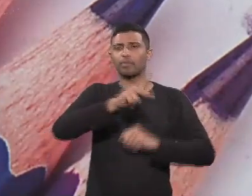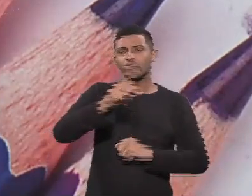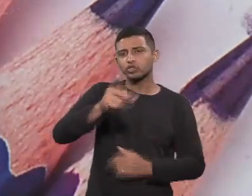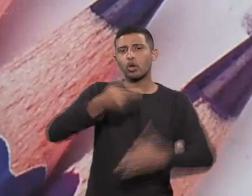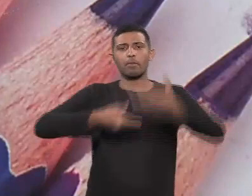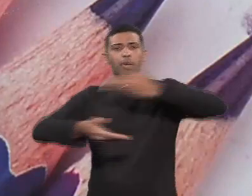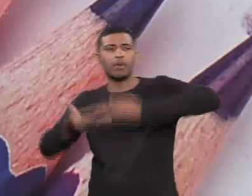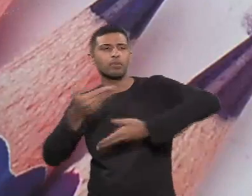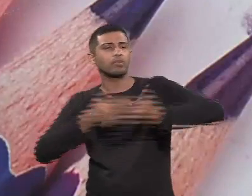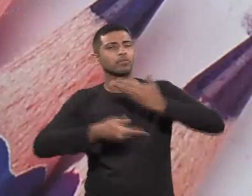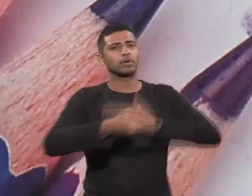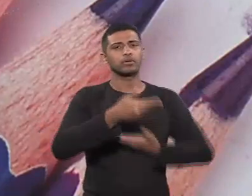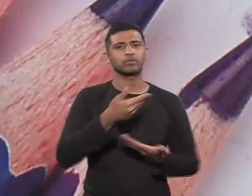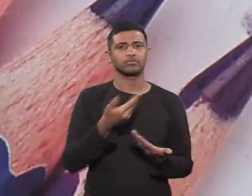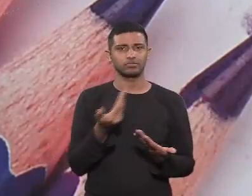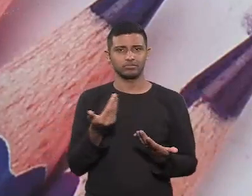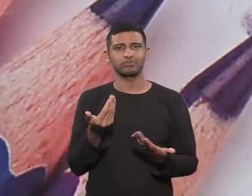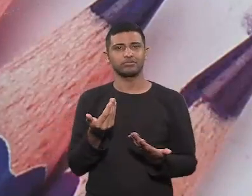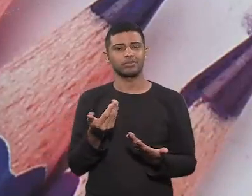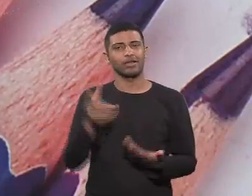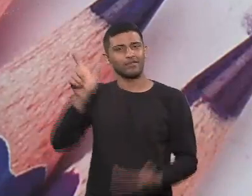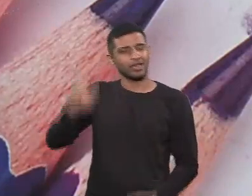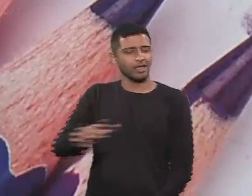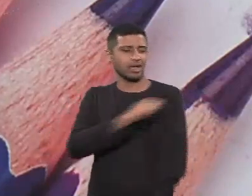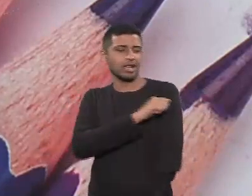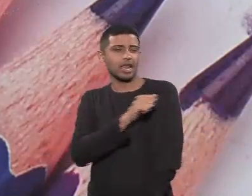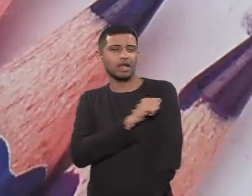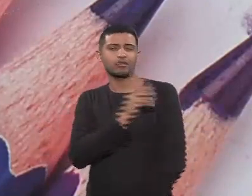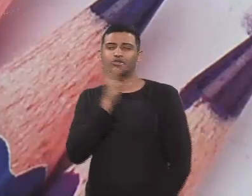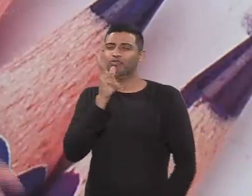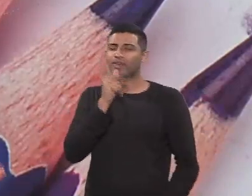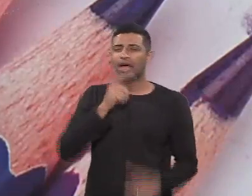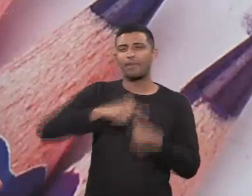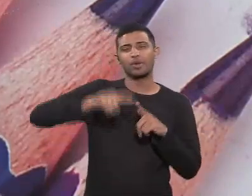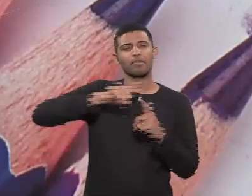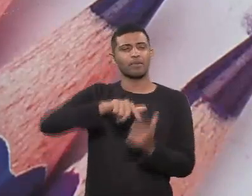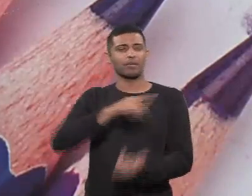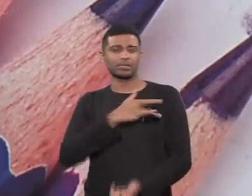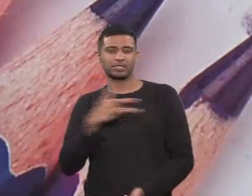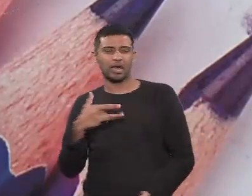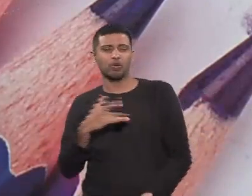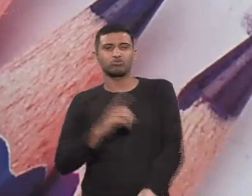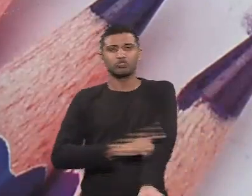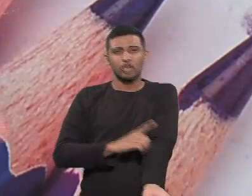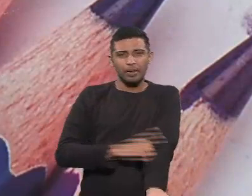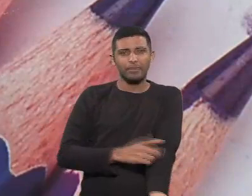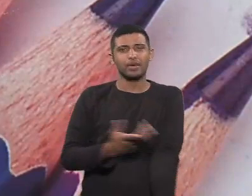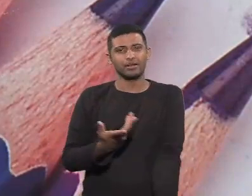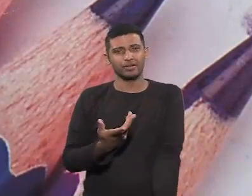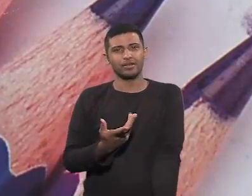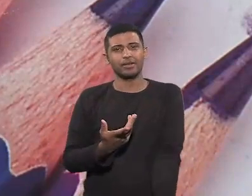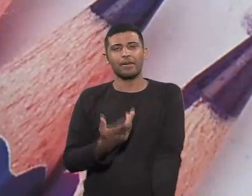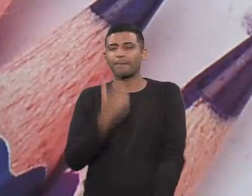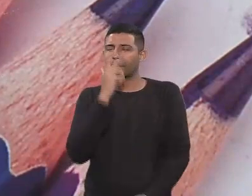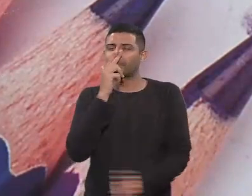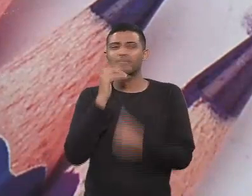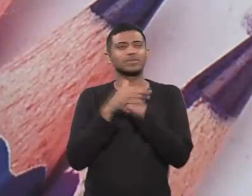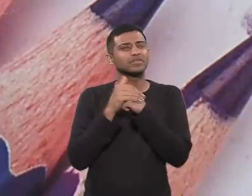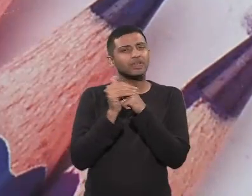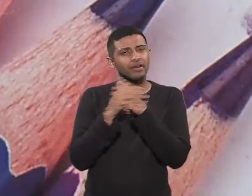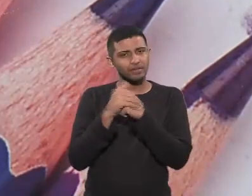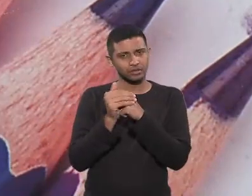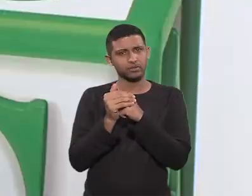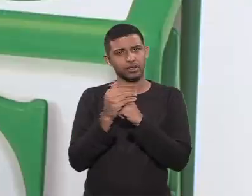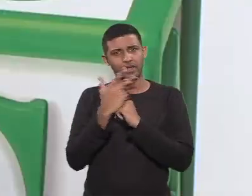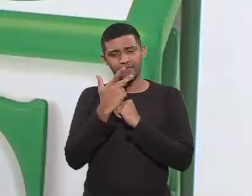aquele aluno que está ali divagando, que está com um problema de saúde. Sim. Então, acho que a gente está falando de acolhimento, né? De